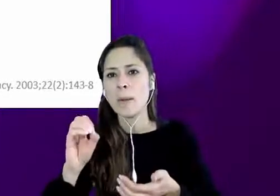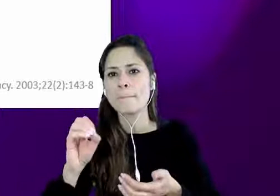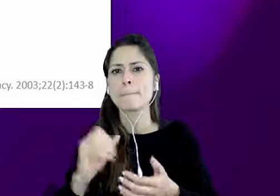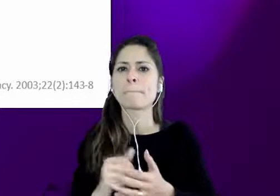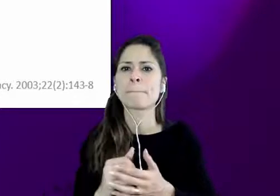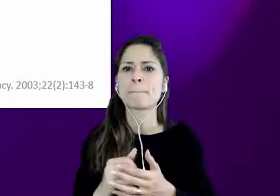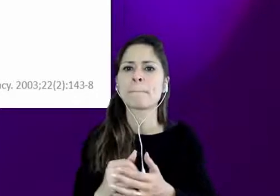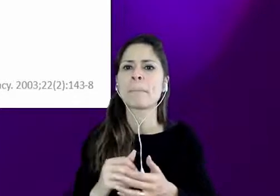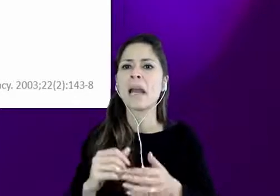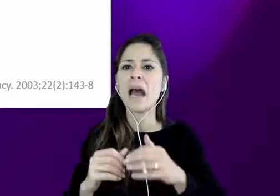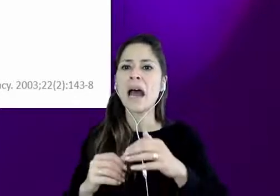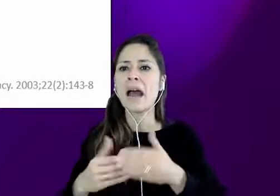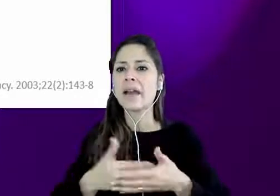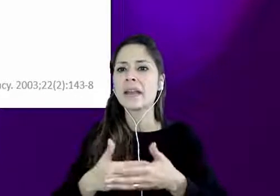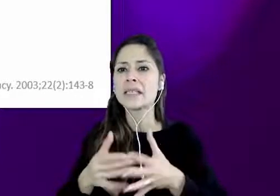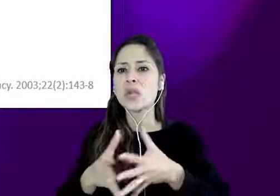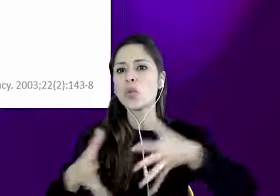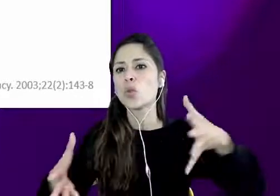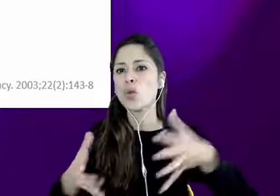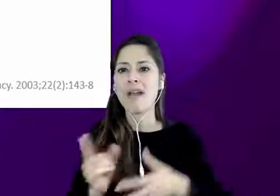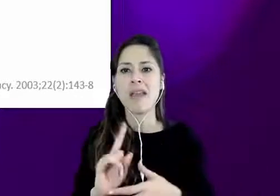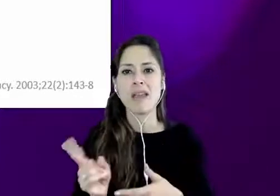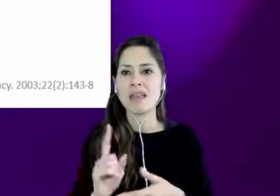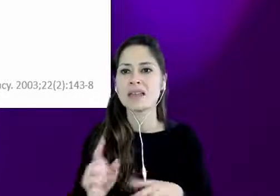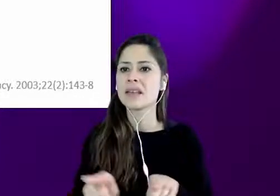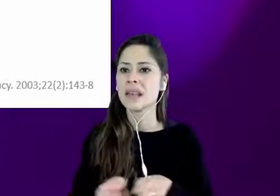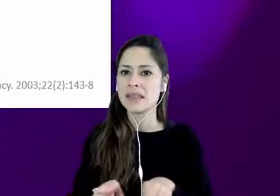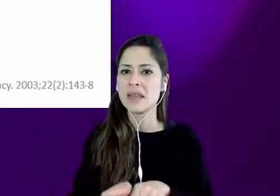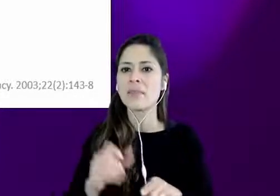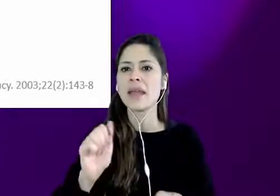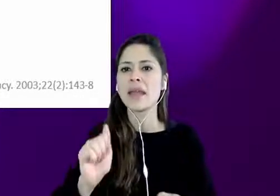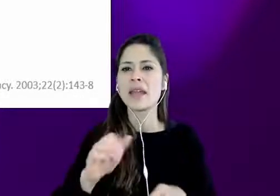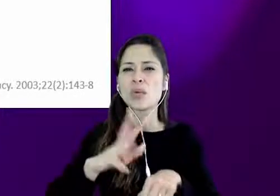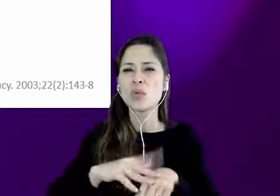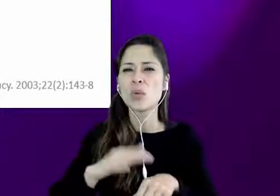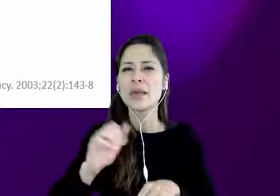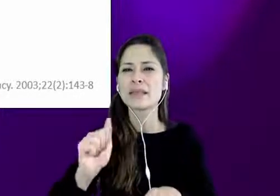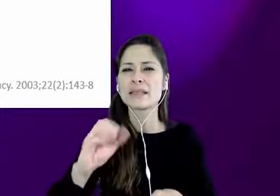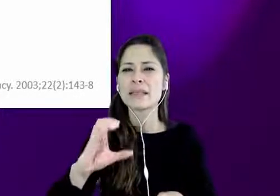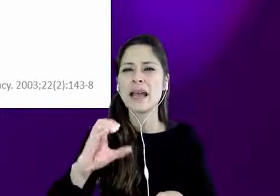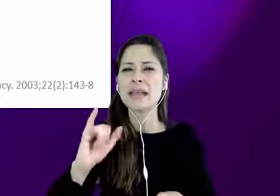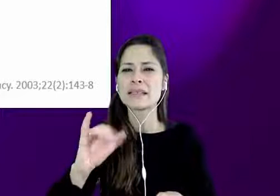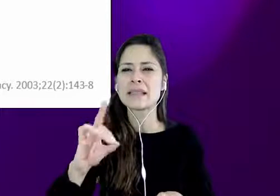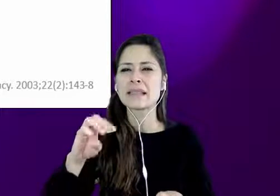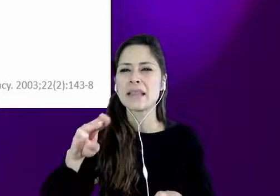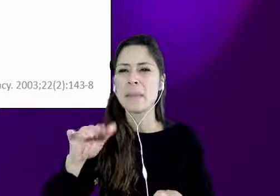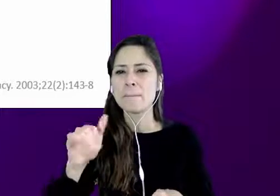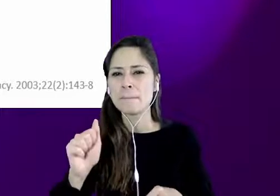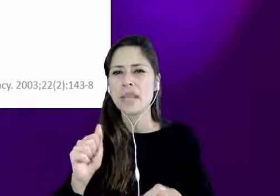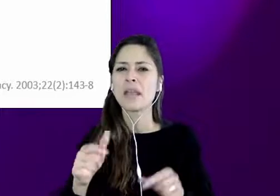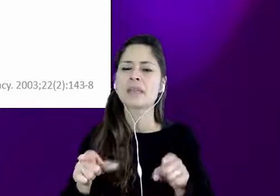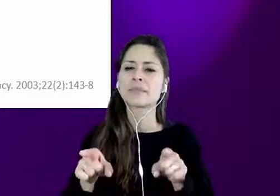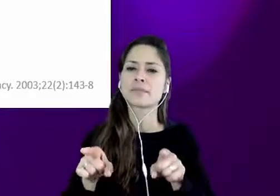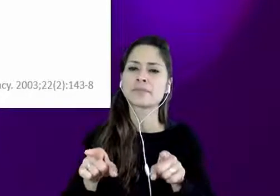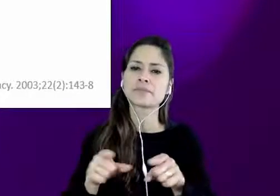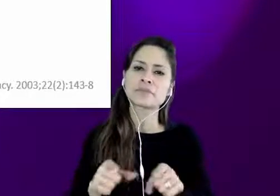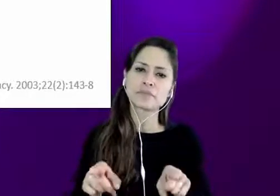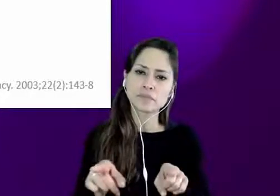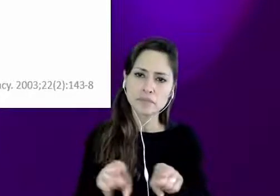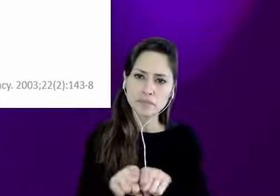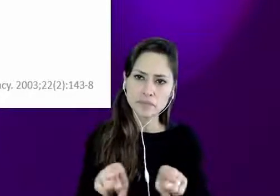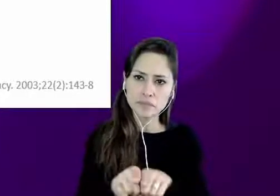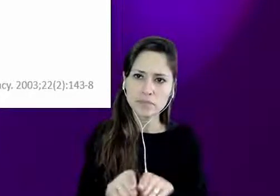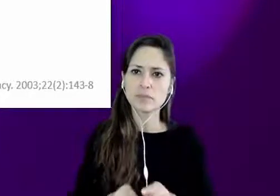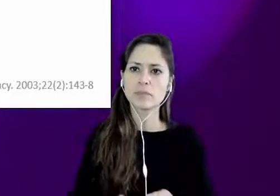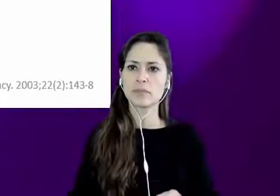fetal, mas a acidemia, a mortalidade perinatal realmente estão baseadas numa ampla